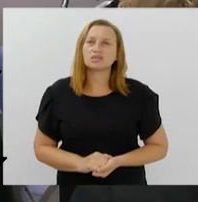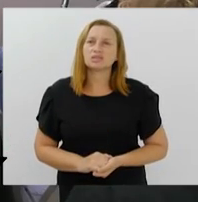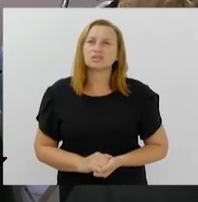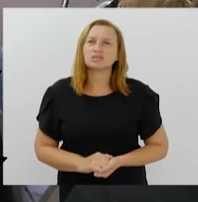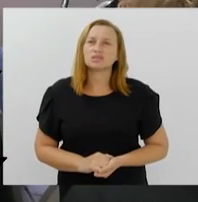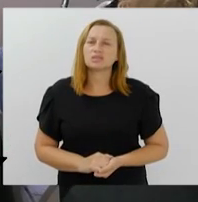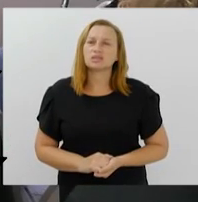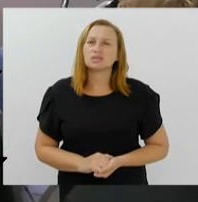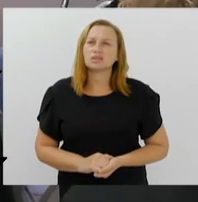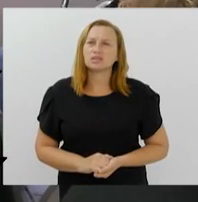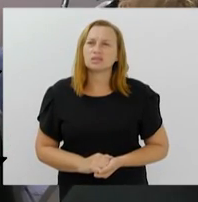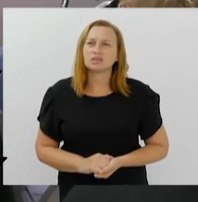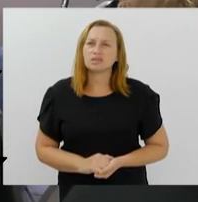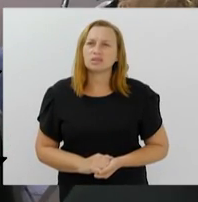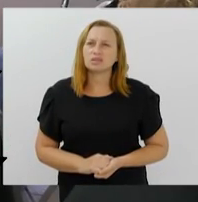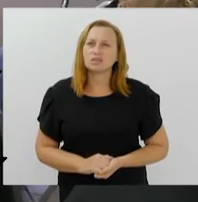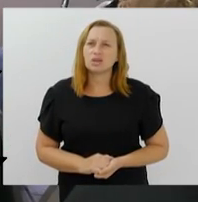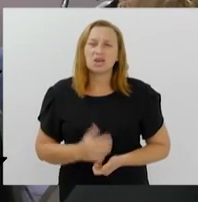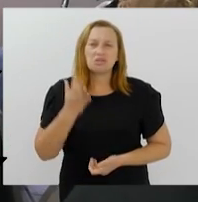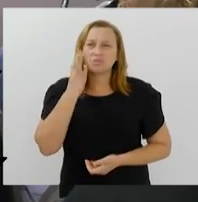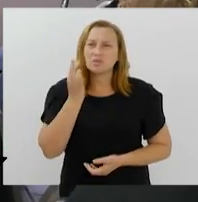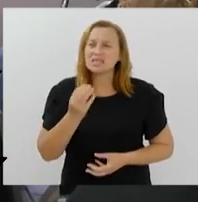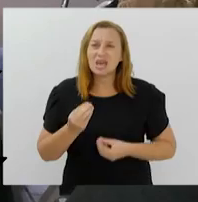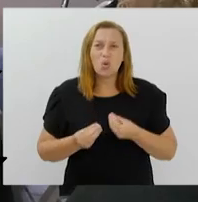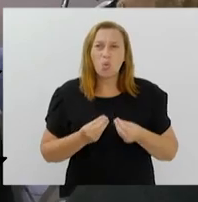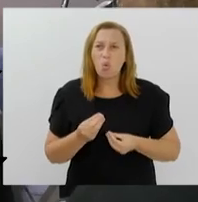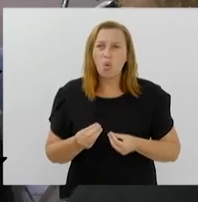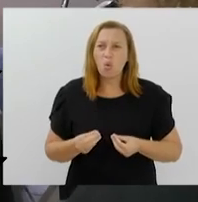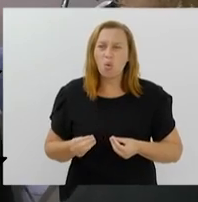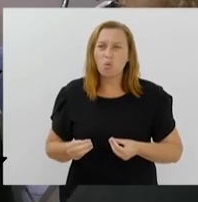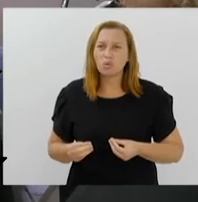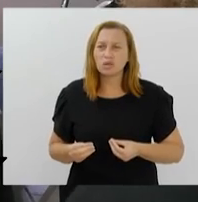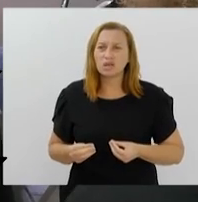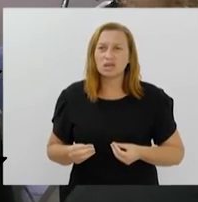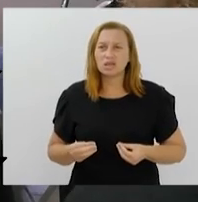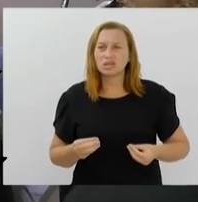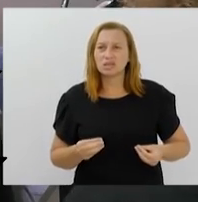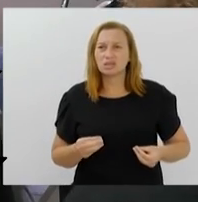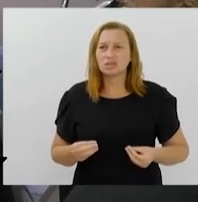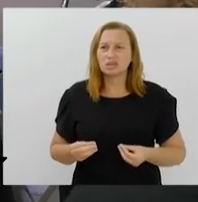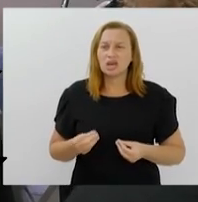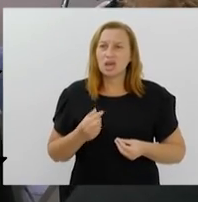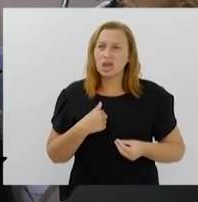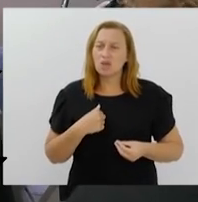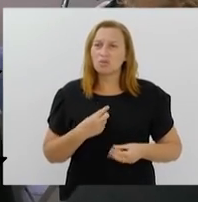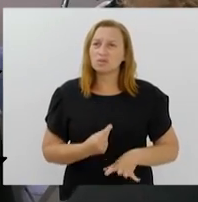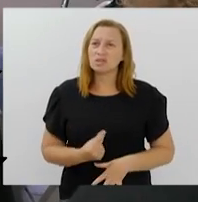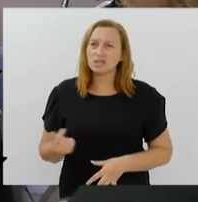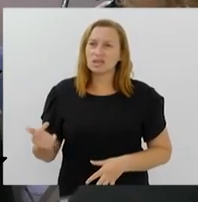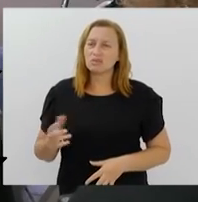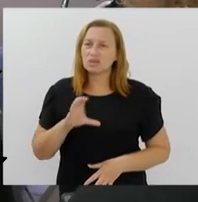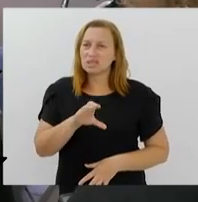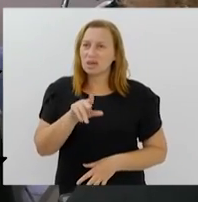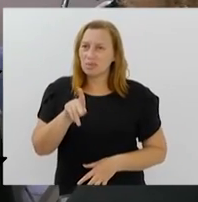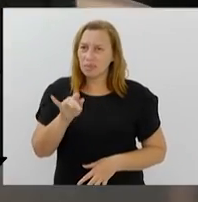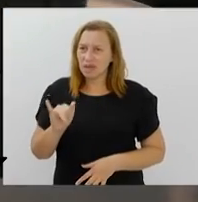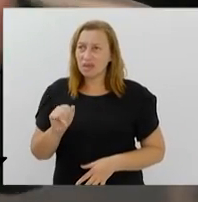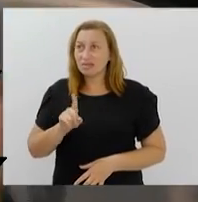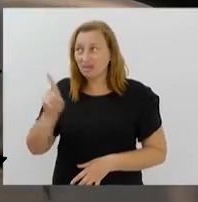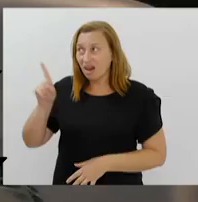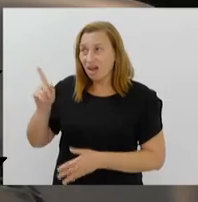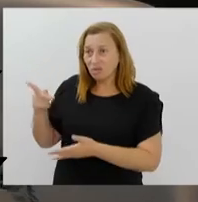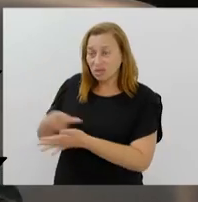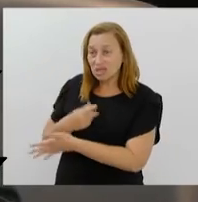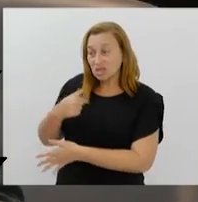aqui agora eu não sei como é que eu eu eu estou eu saí Acabei de sair de de uma CPI tá lá rolando